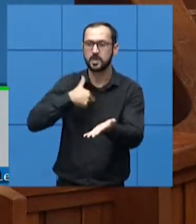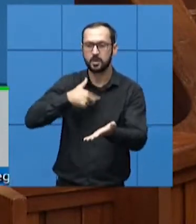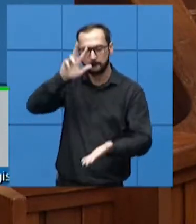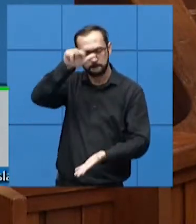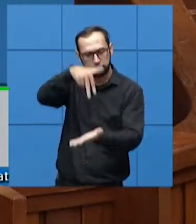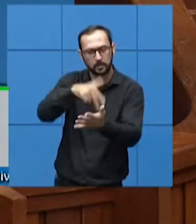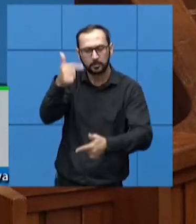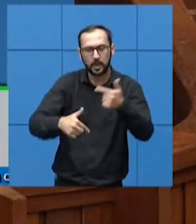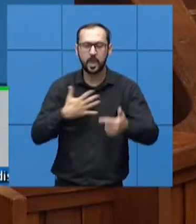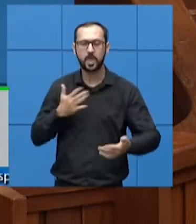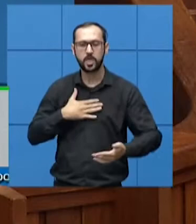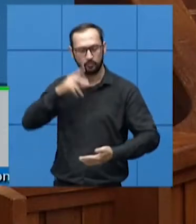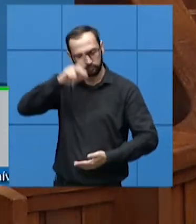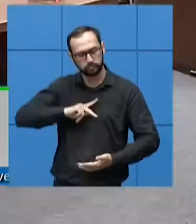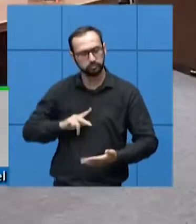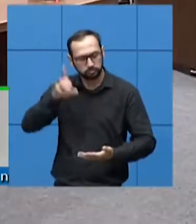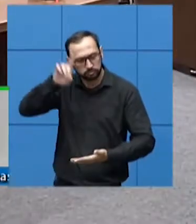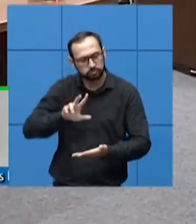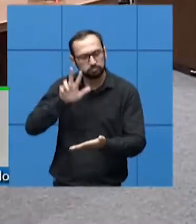das políticas públicas.